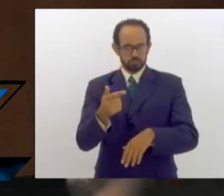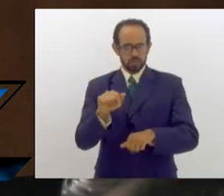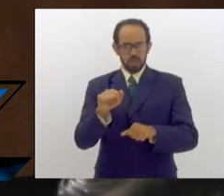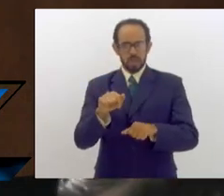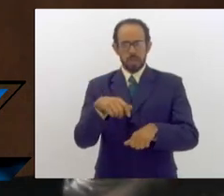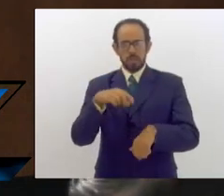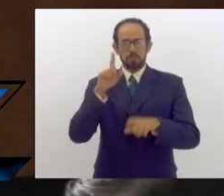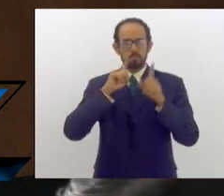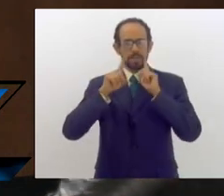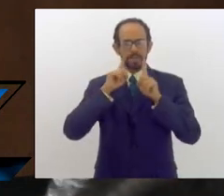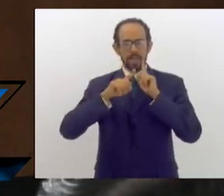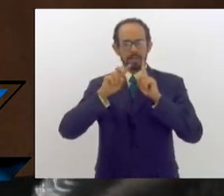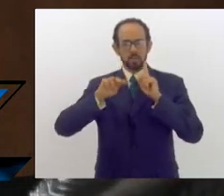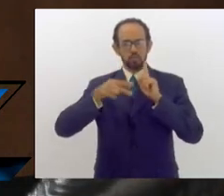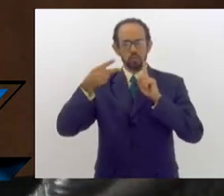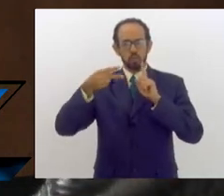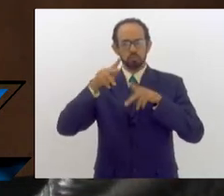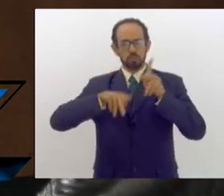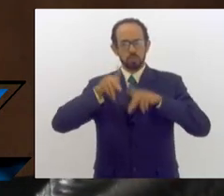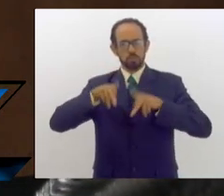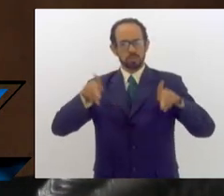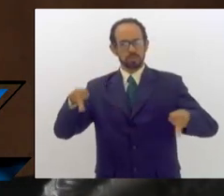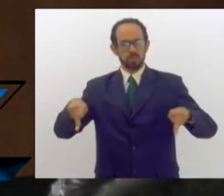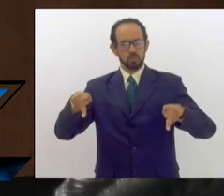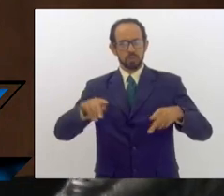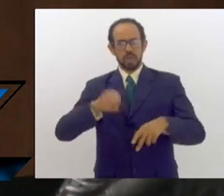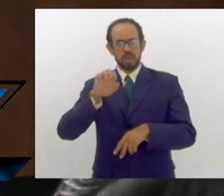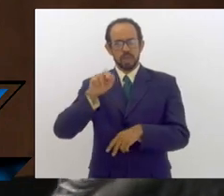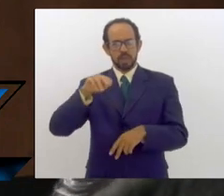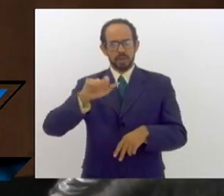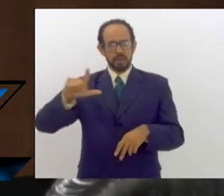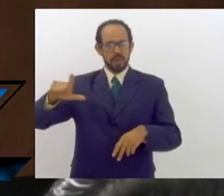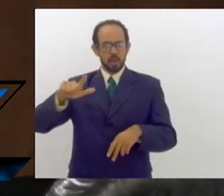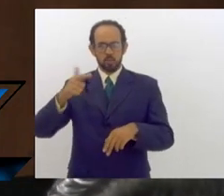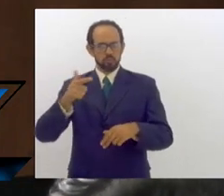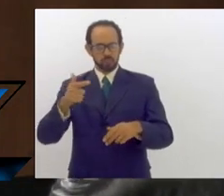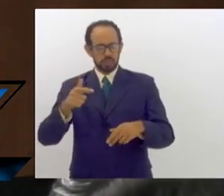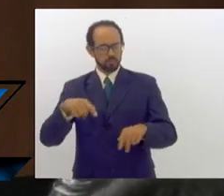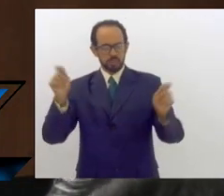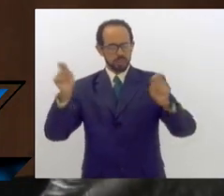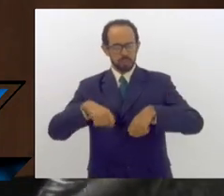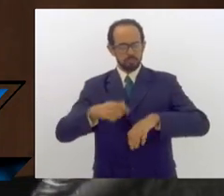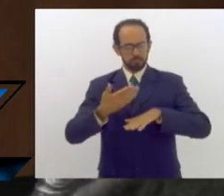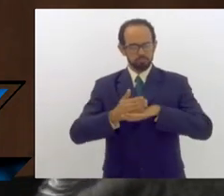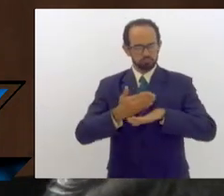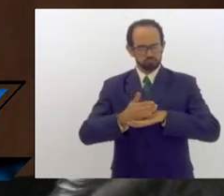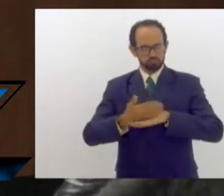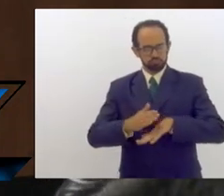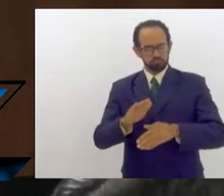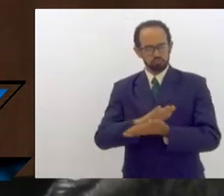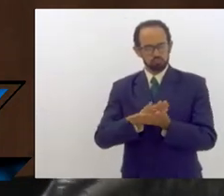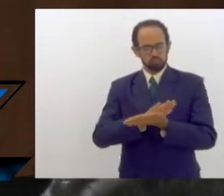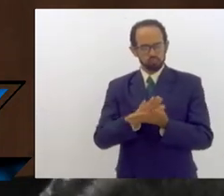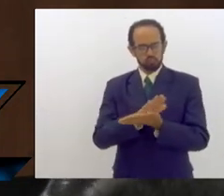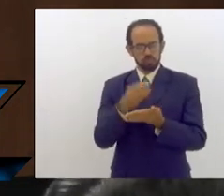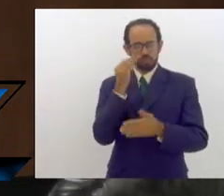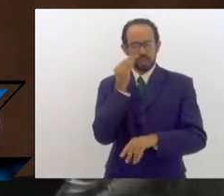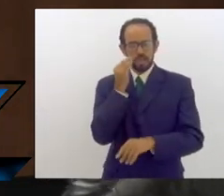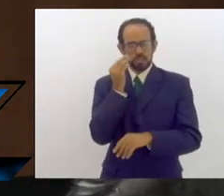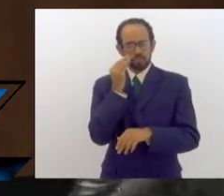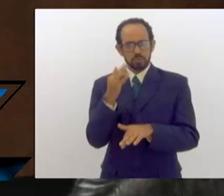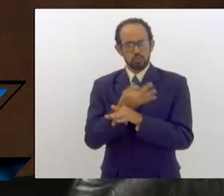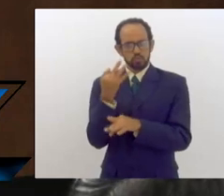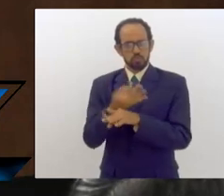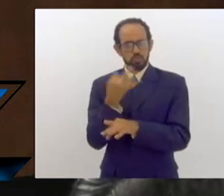e nós não tivemos anel Nenhum serviço de capacitação nem um teste feito para suportar